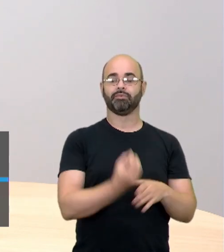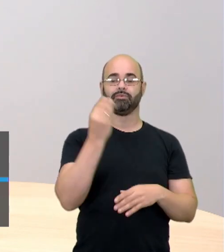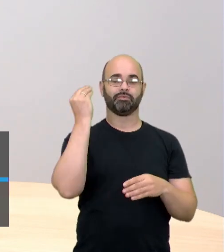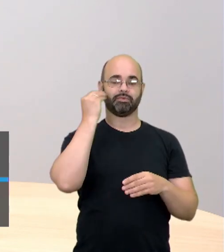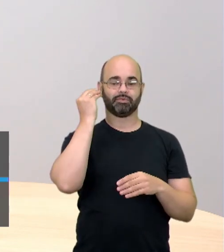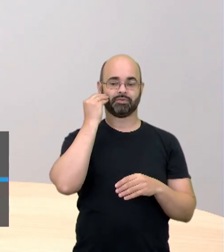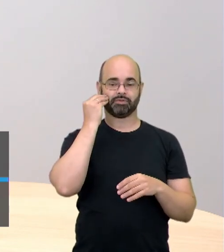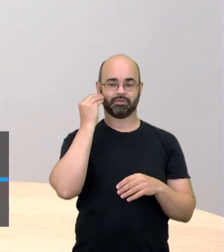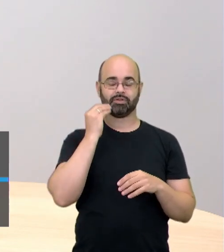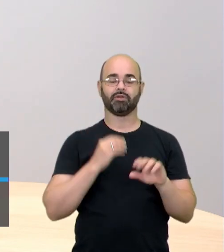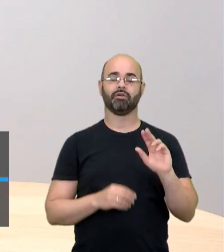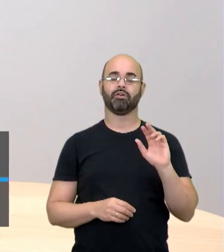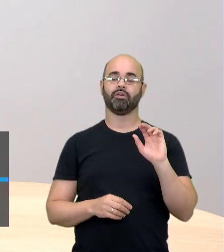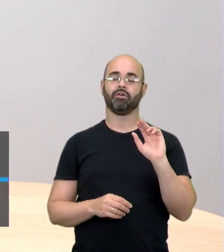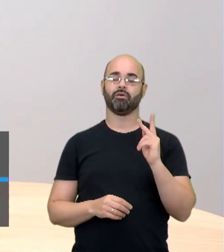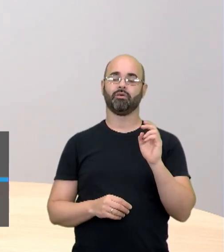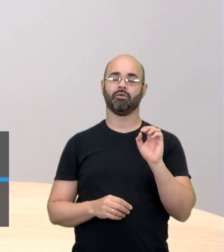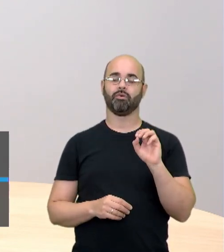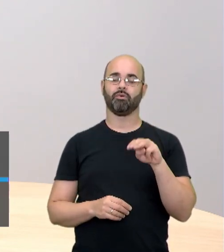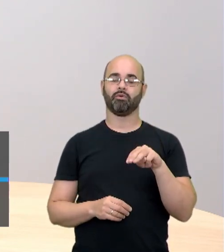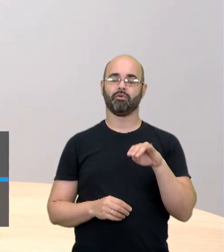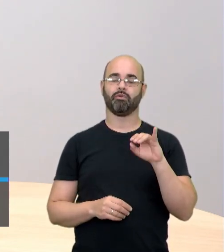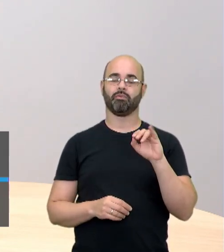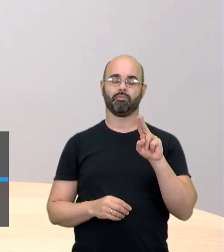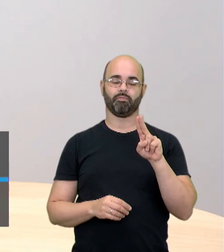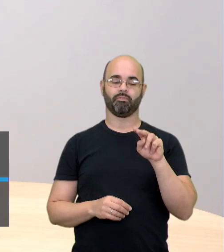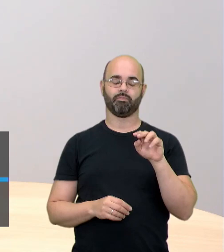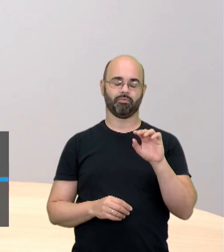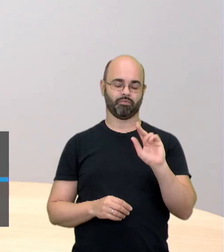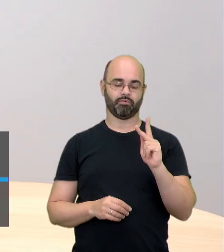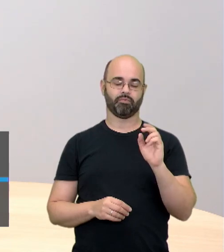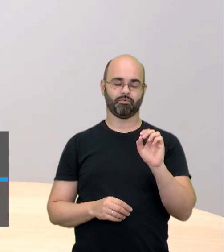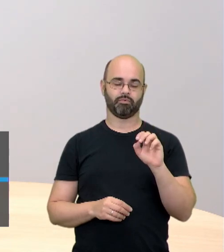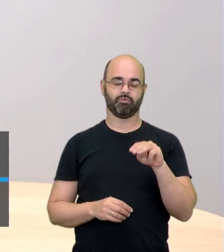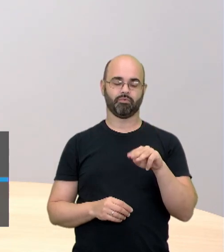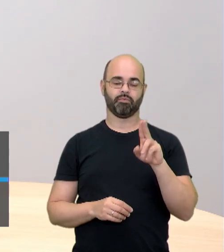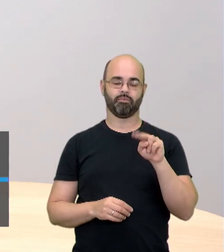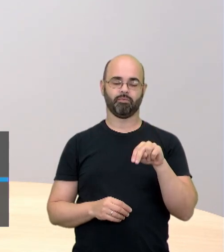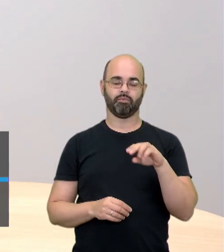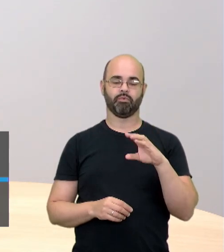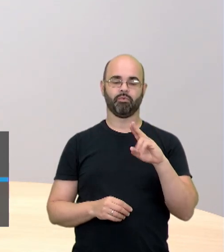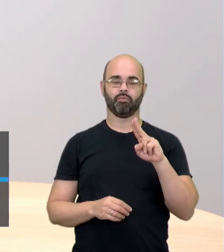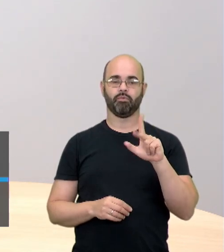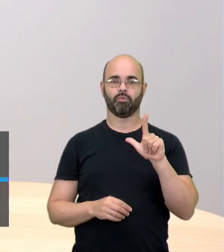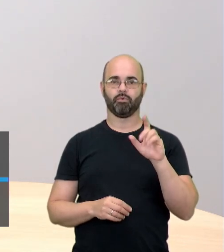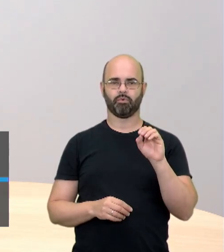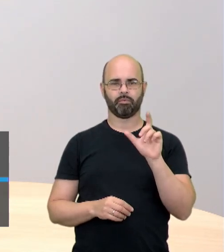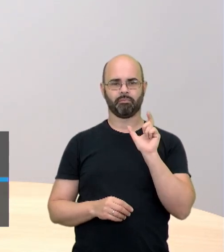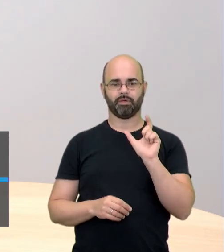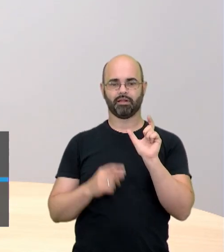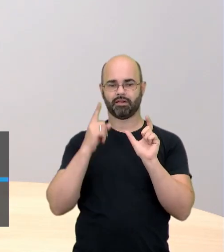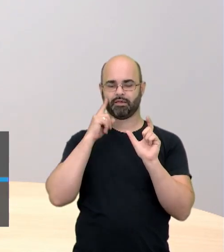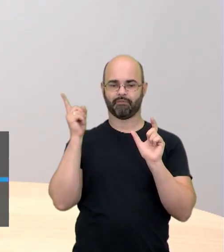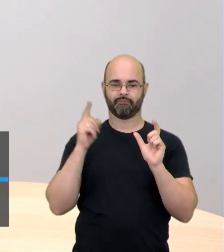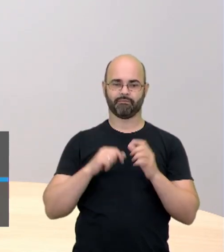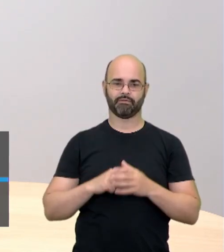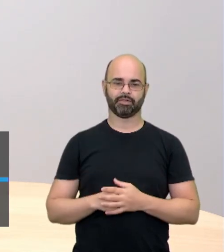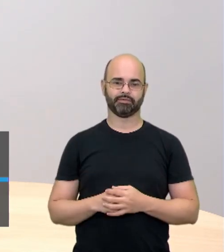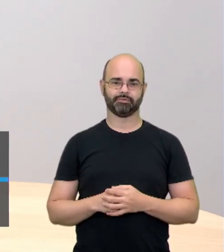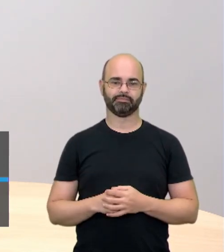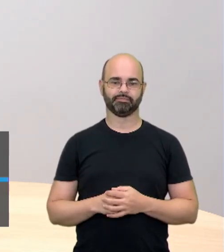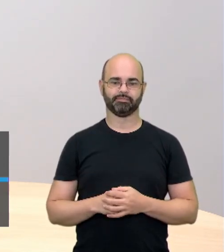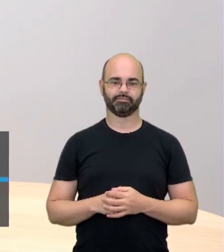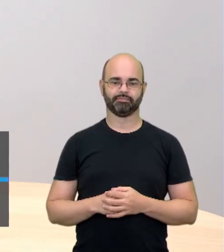homúnculo. O homúnculo, vamos ver aí na tela a palavra, o homúnculo,